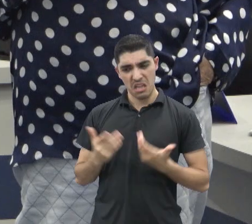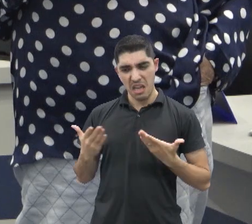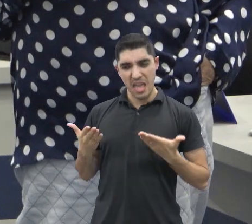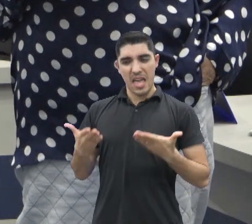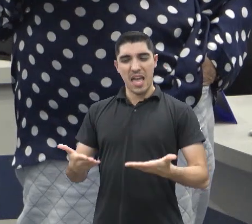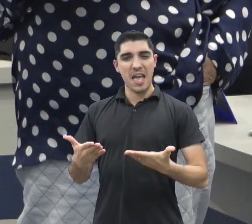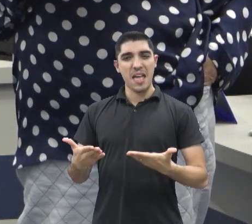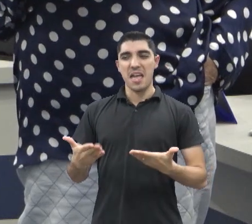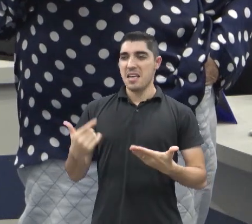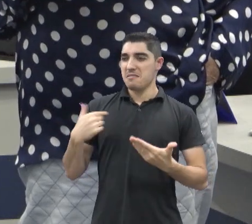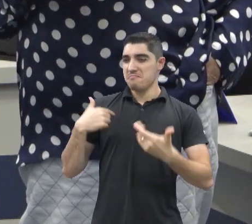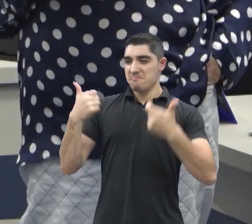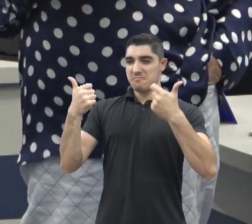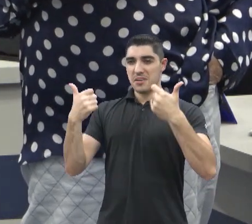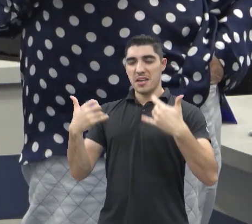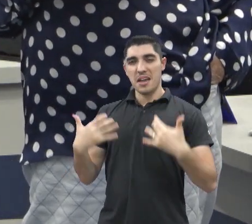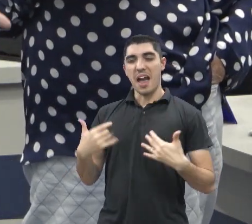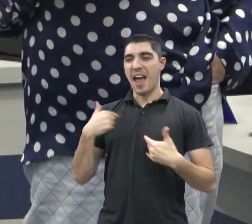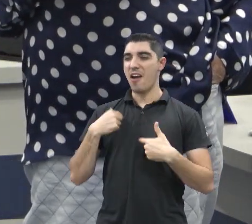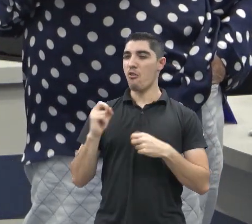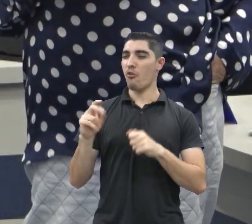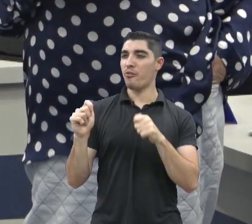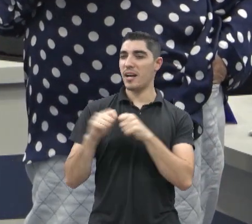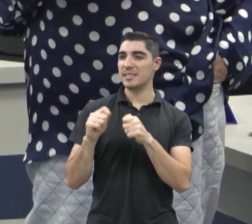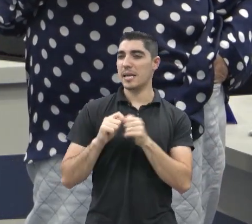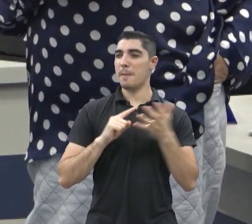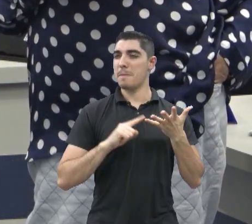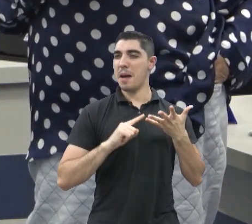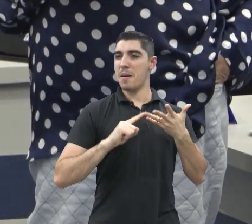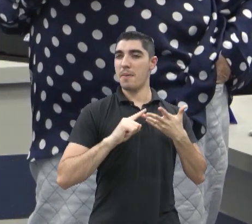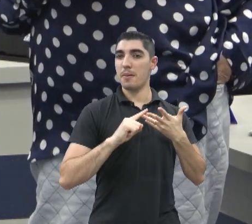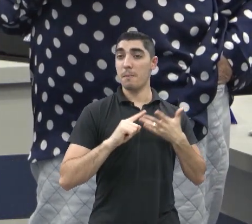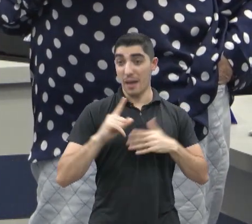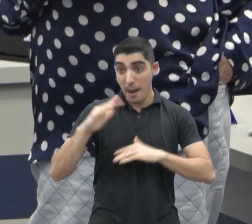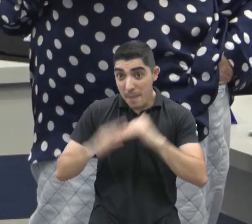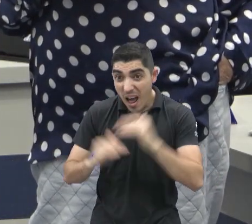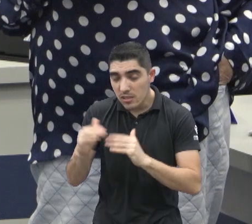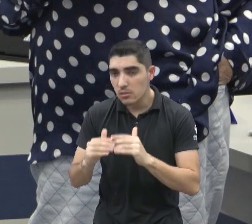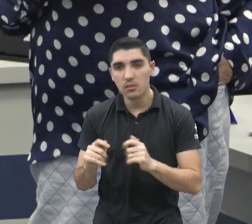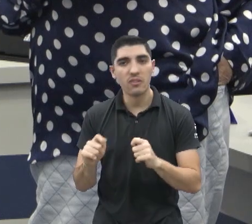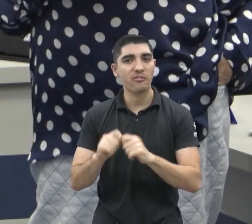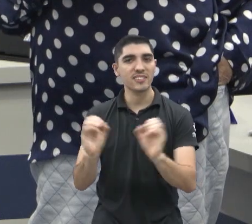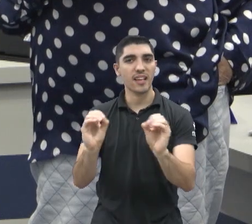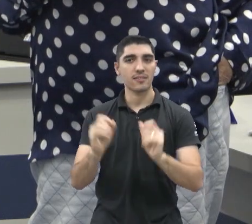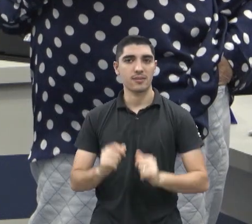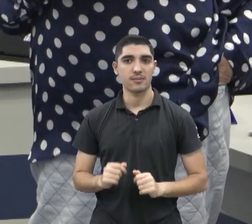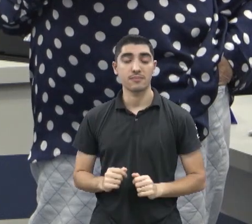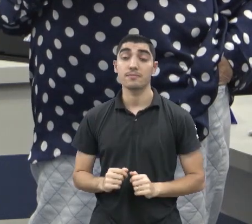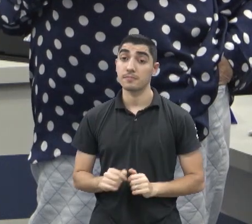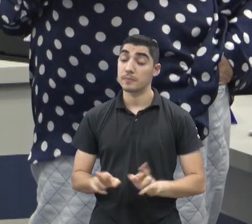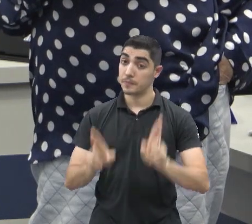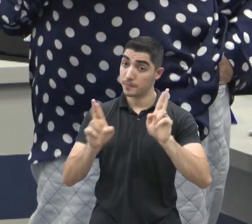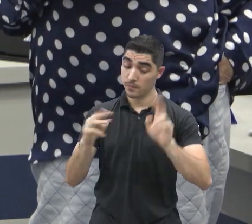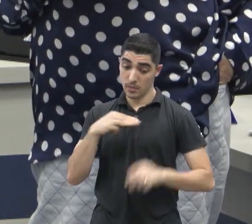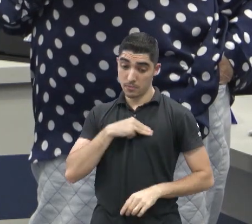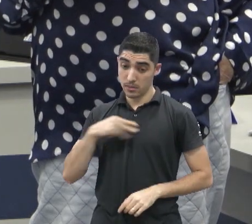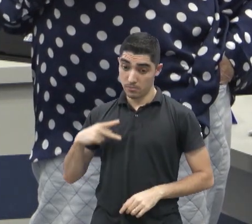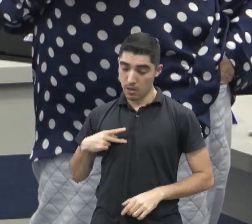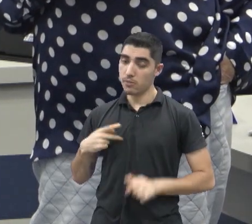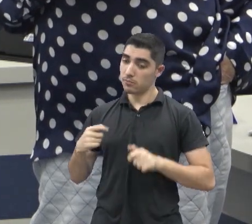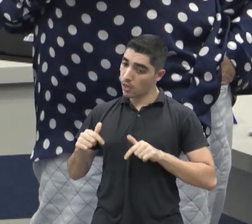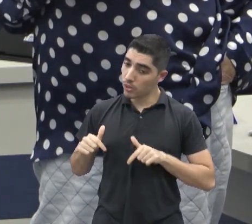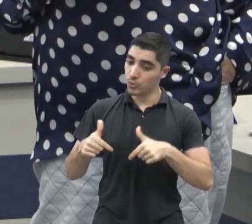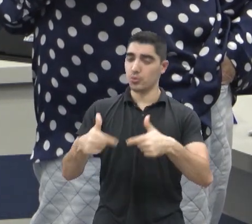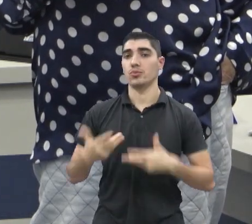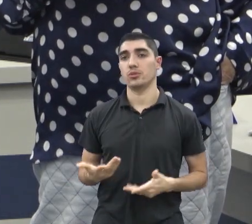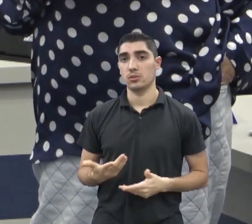vai fazer uma coisa e não faz. Passa 12 horas, assina. Eu espero que o Ministério Público faça alguma coisa. Pelo menos